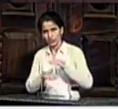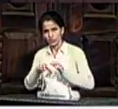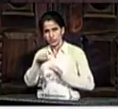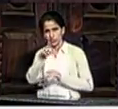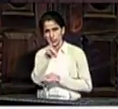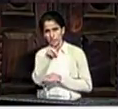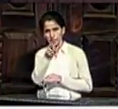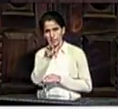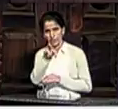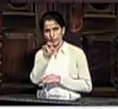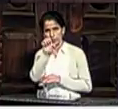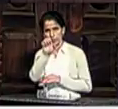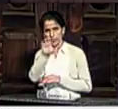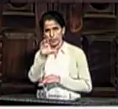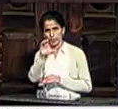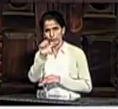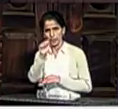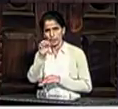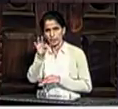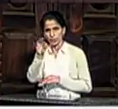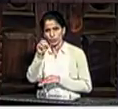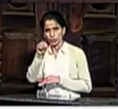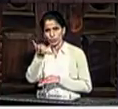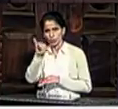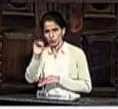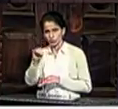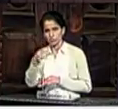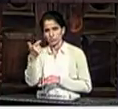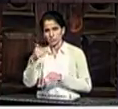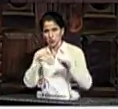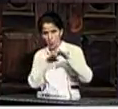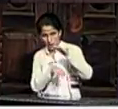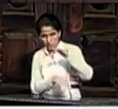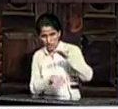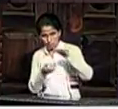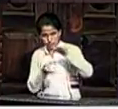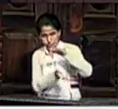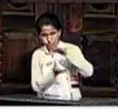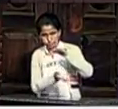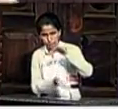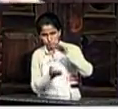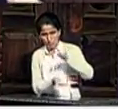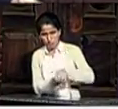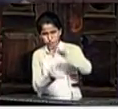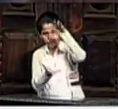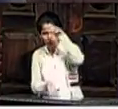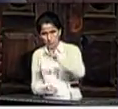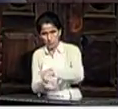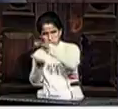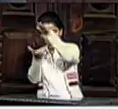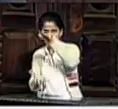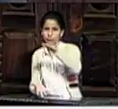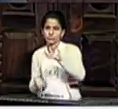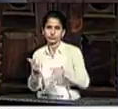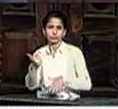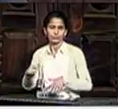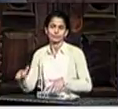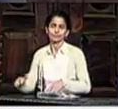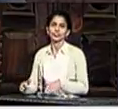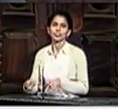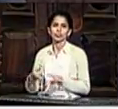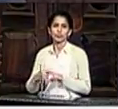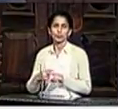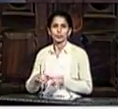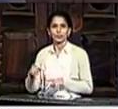de Janeiro. Uma iniciativa na época do governo do Estado, presidido pelo deputado Jorge Pisciani, e